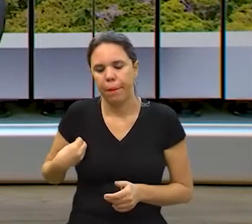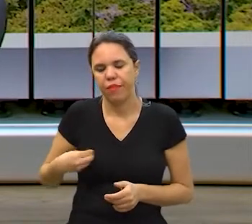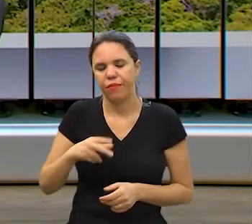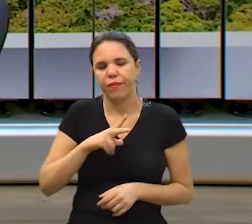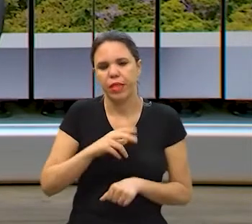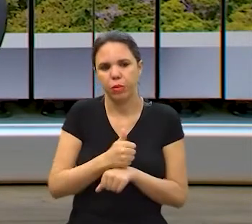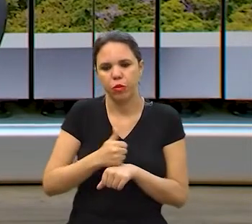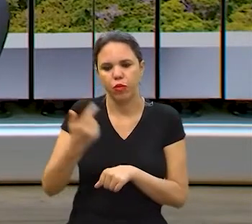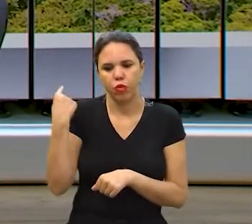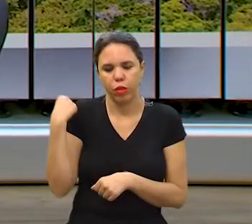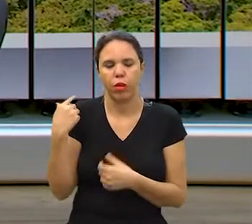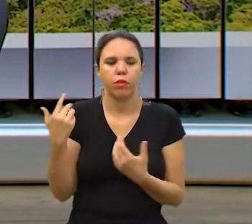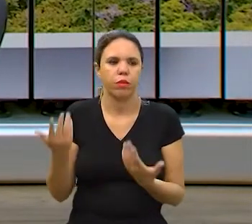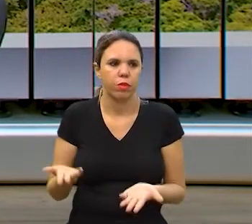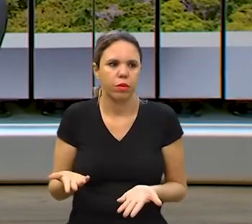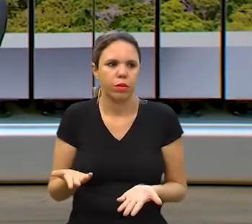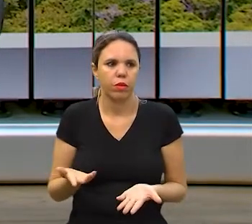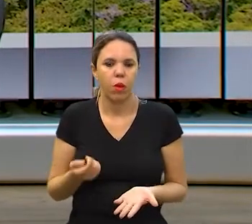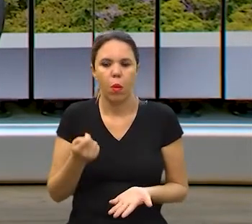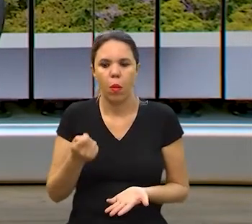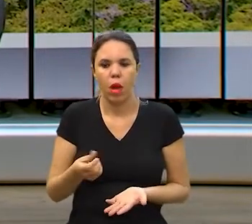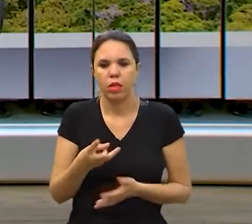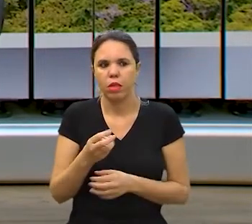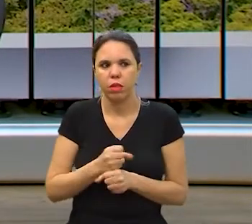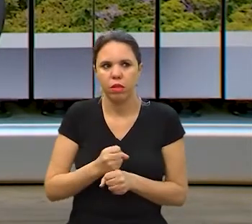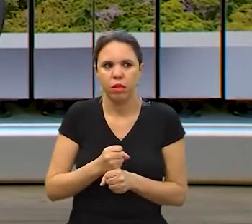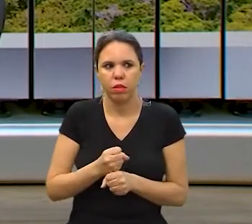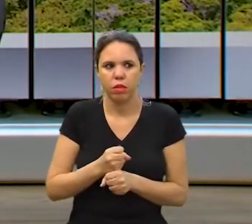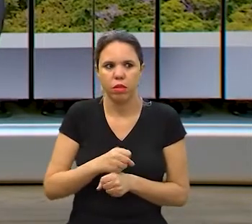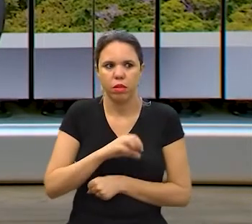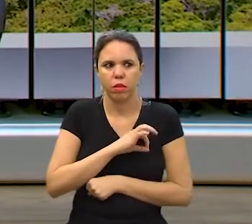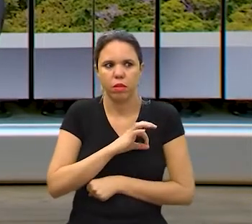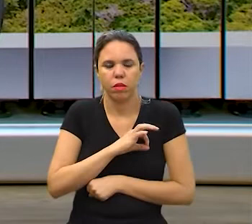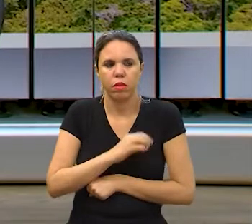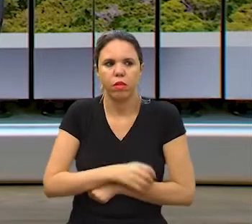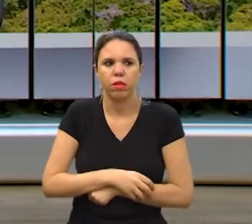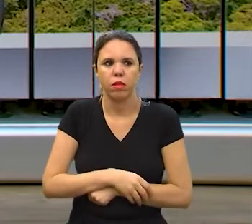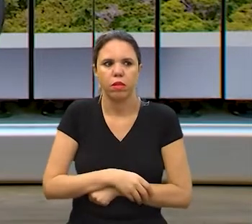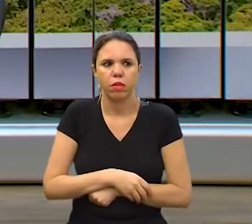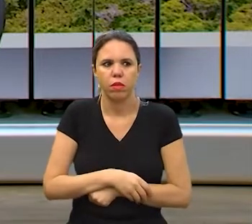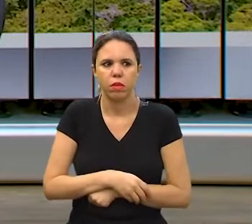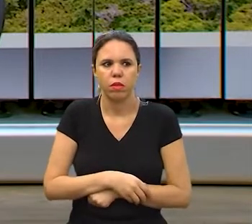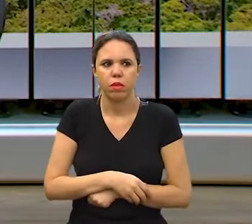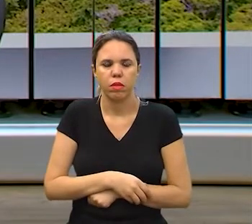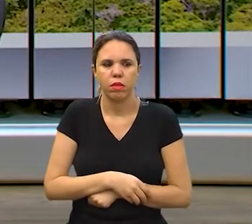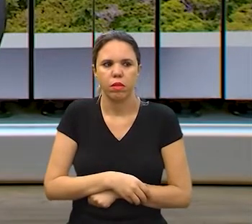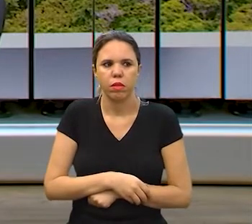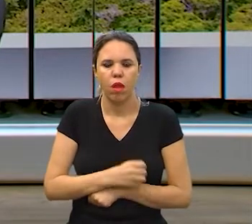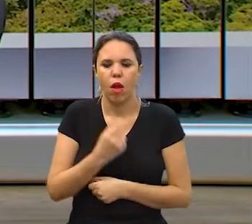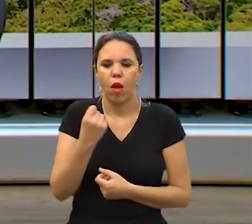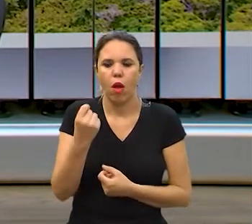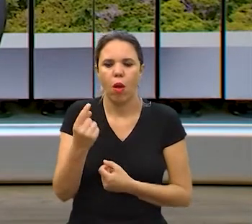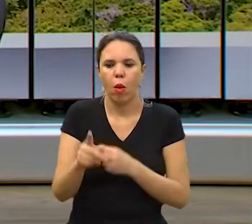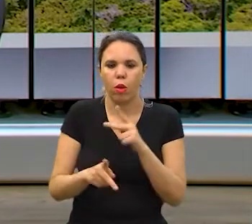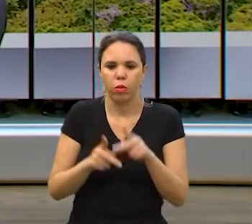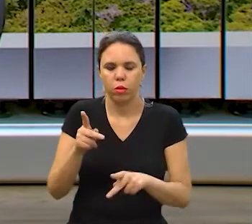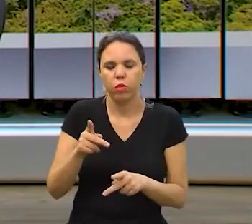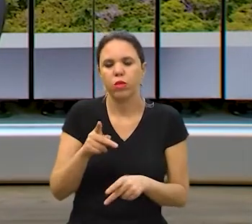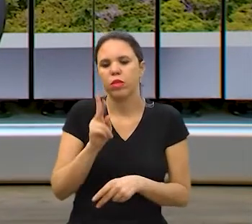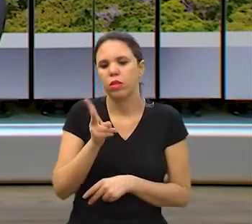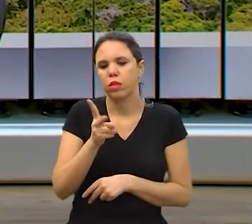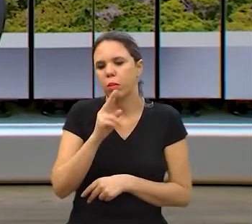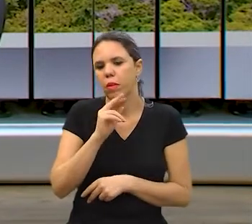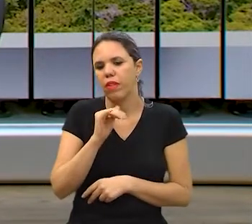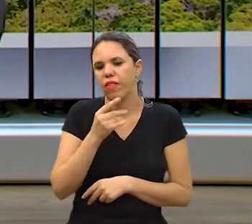da minha vida profissional, nos meus quase 30 anos na polícia, né, algumas pessoas